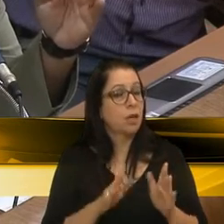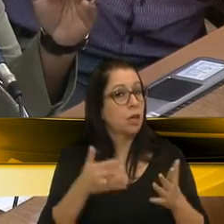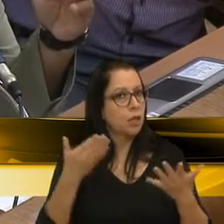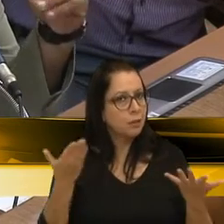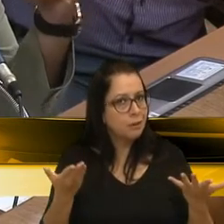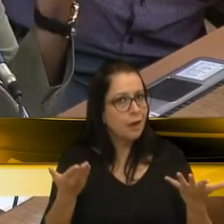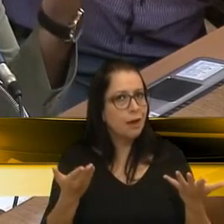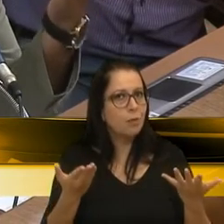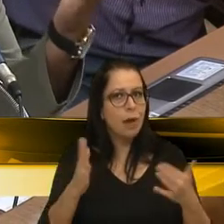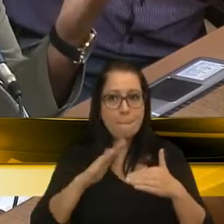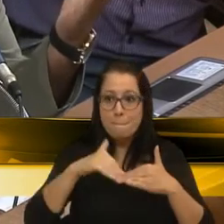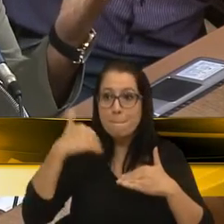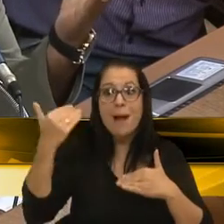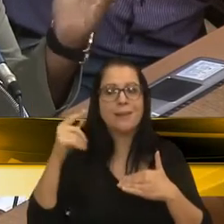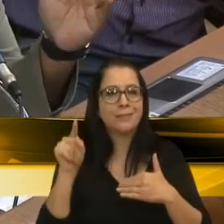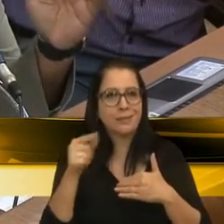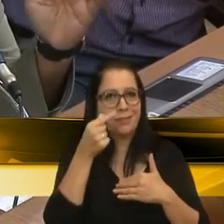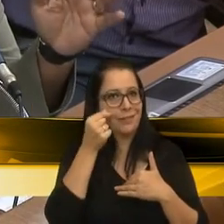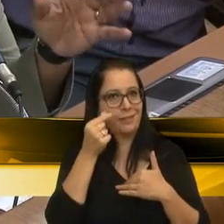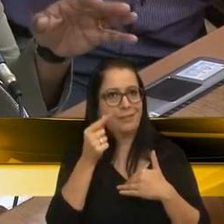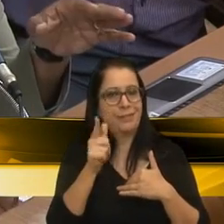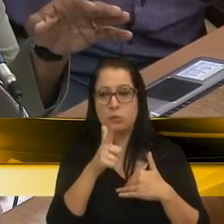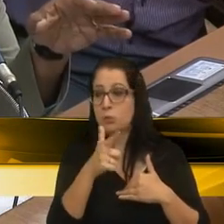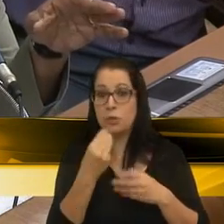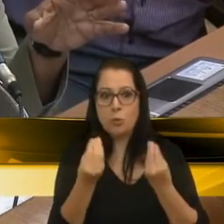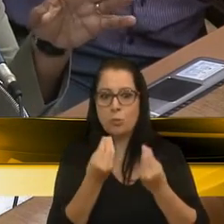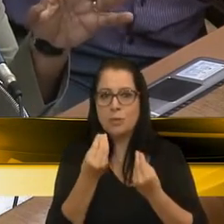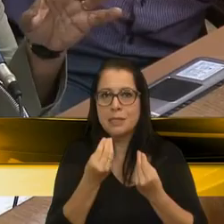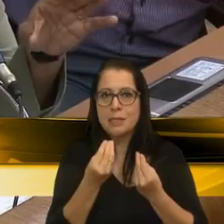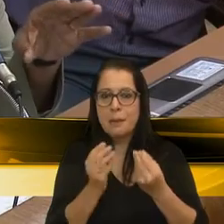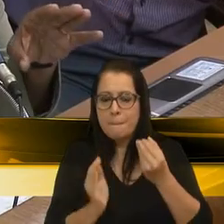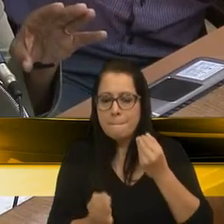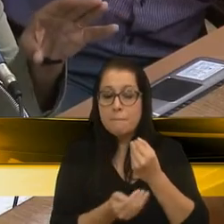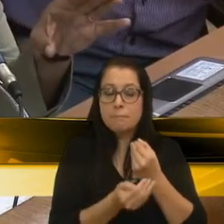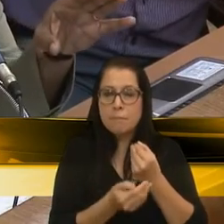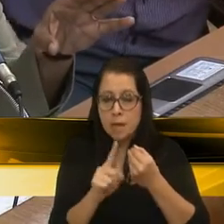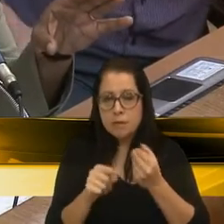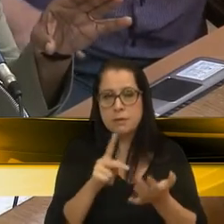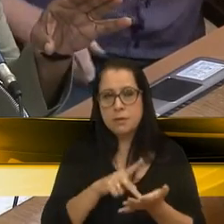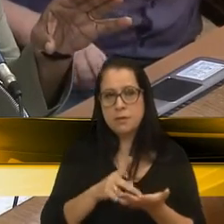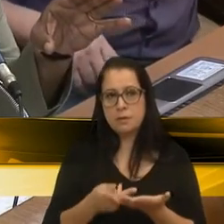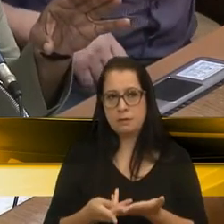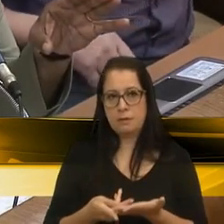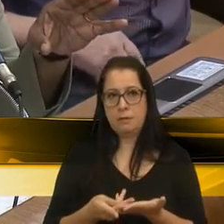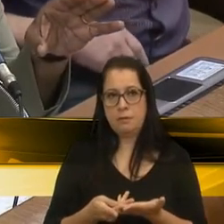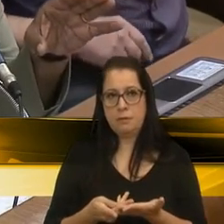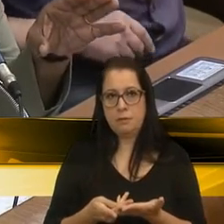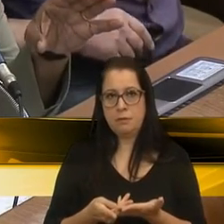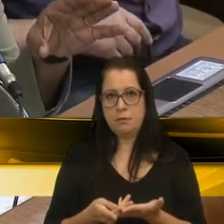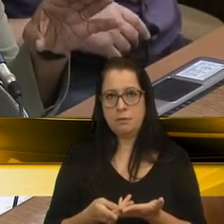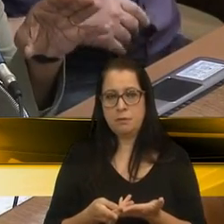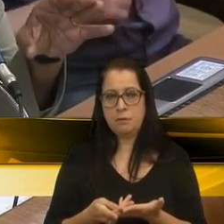Então, é muito além, vereador Frisso. Nós não temos a dimensão do que corre por baixo. Essa é a grande verdade. Né?